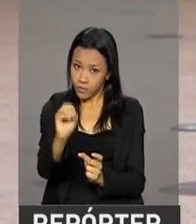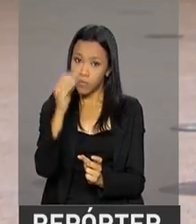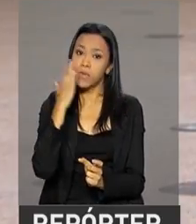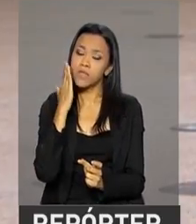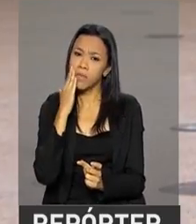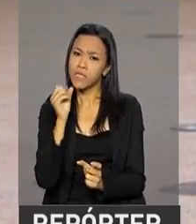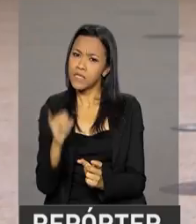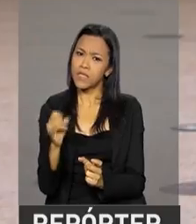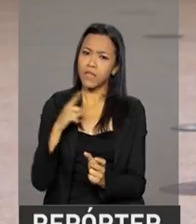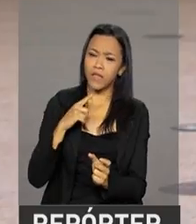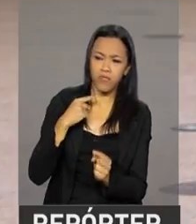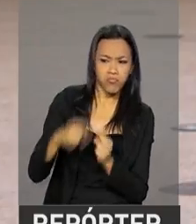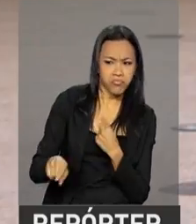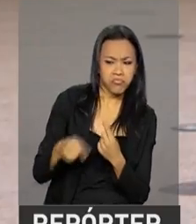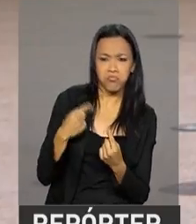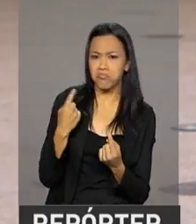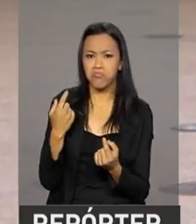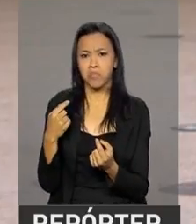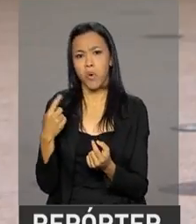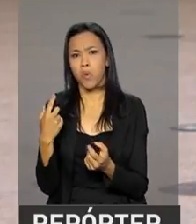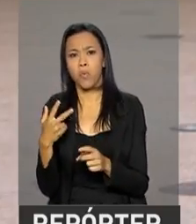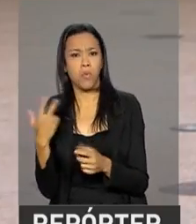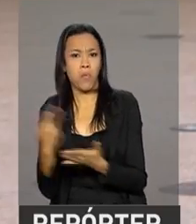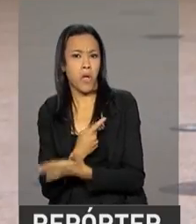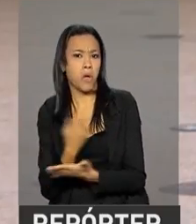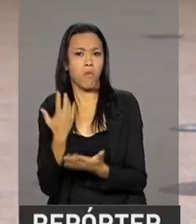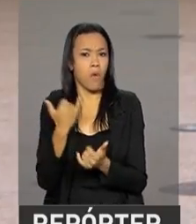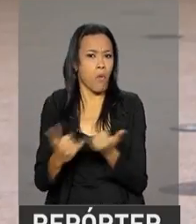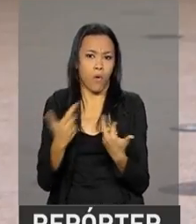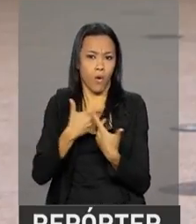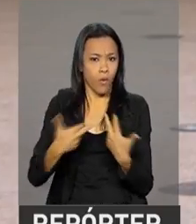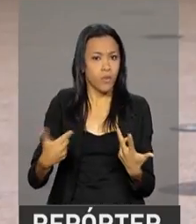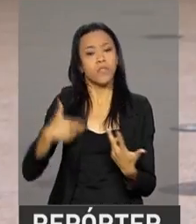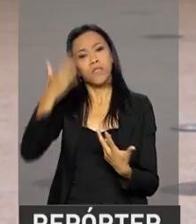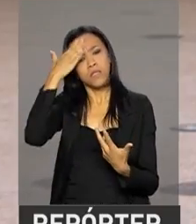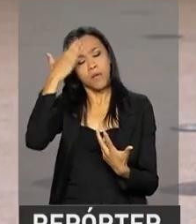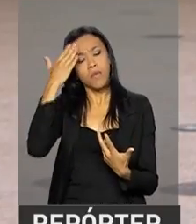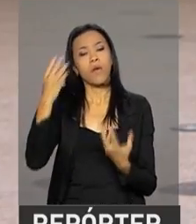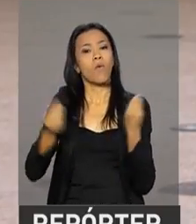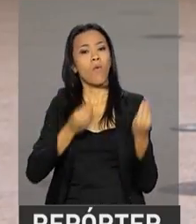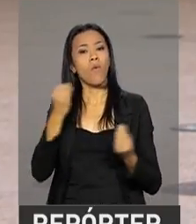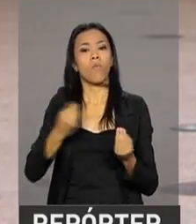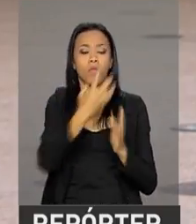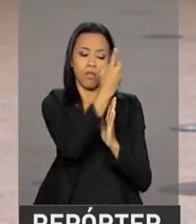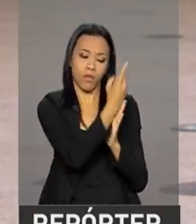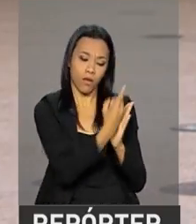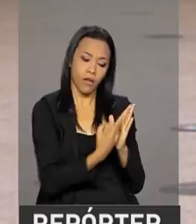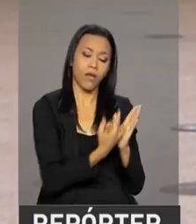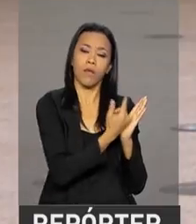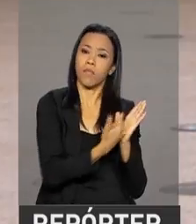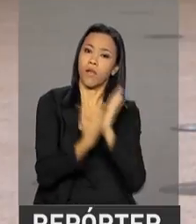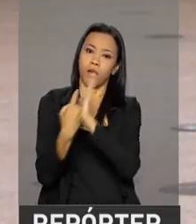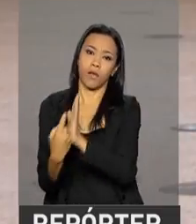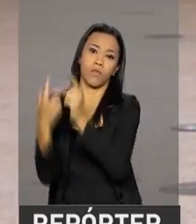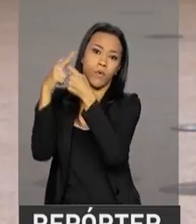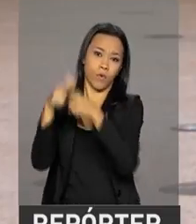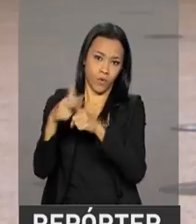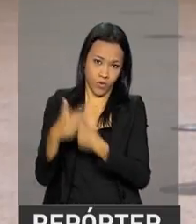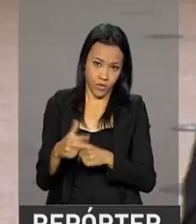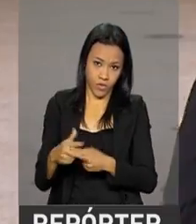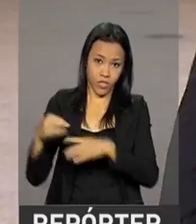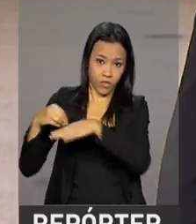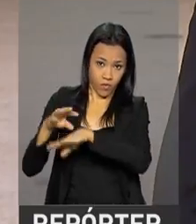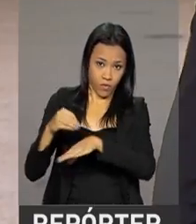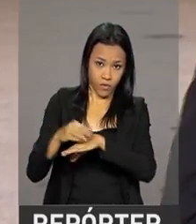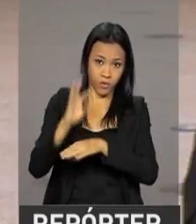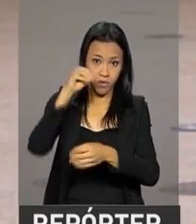dados que foi identificada pelo sistema da Receita Federal e aí proceder e fazer uma declaração retificadora. É isso,